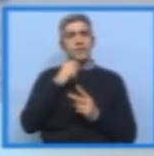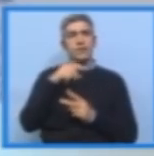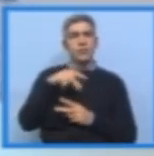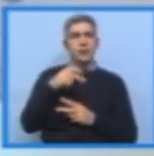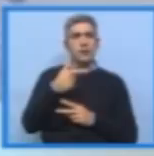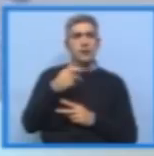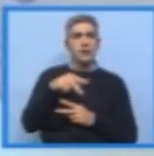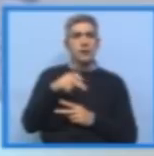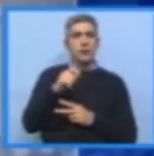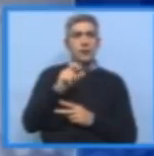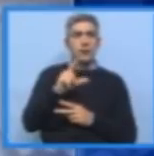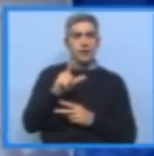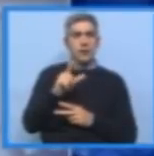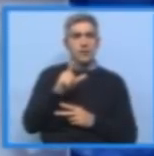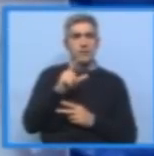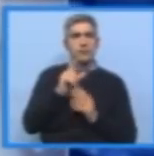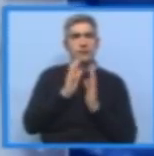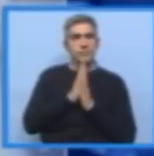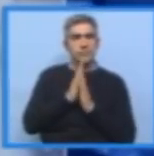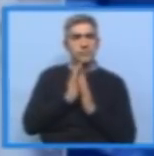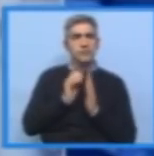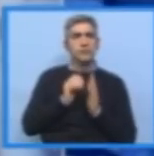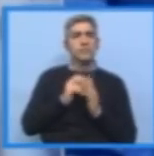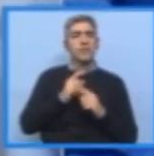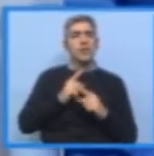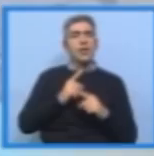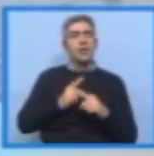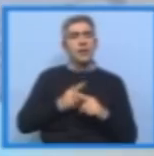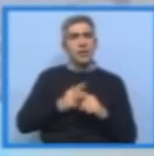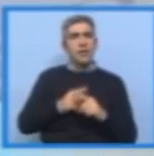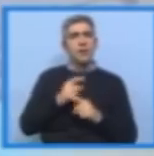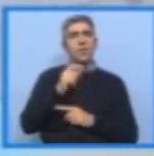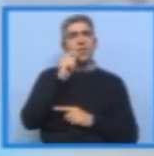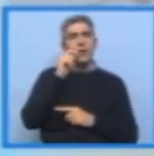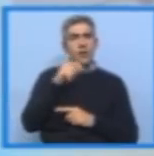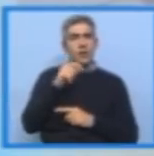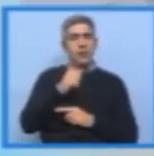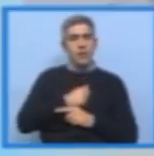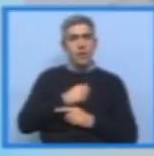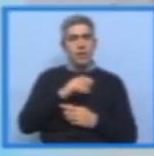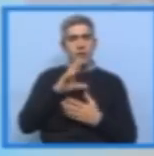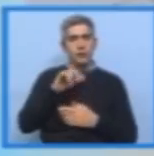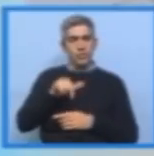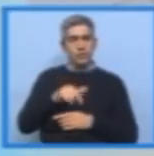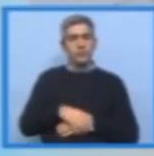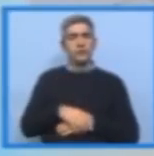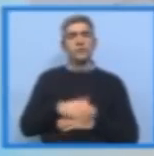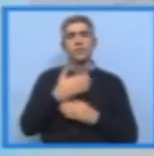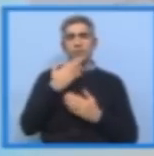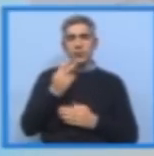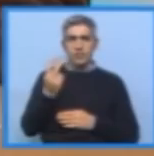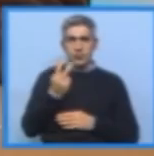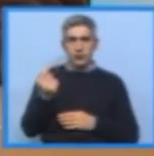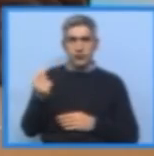Natanael Mikola Arazim, da Capelania da Igreja Greco-Católica Ucraniana em Lisboa. Muito obrigado por